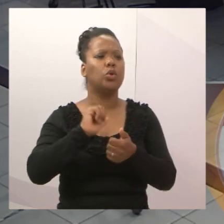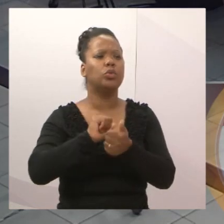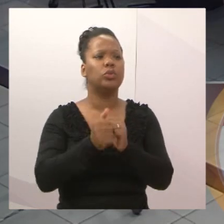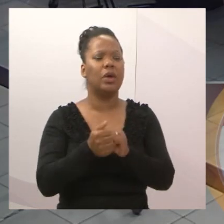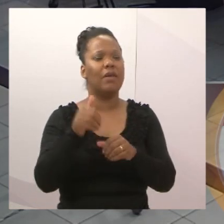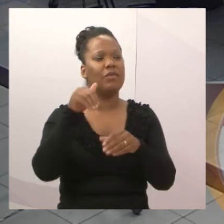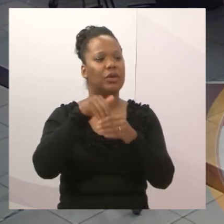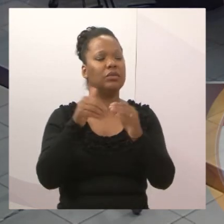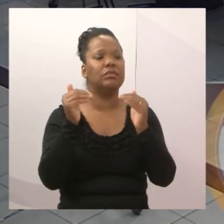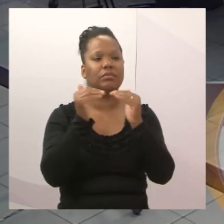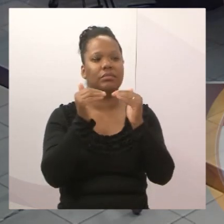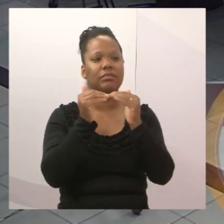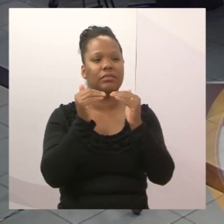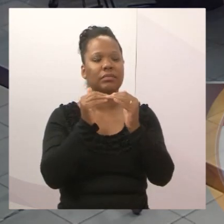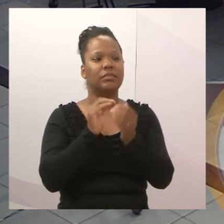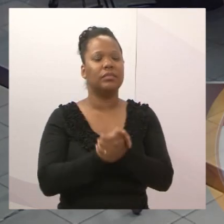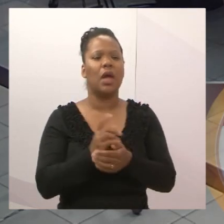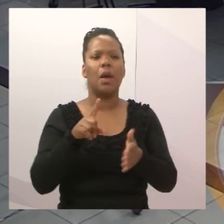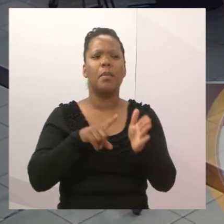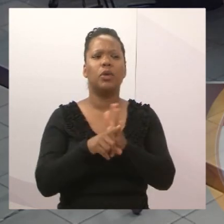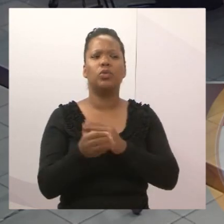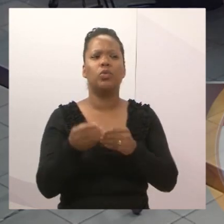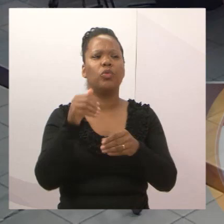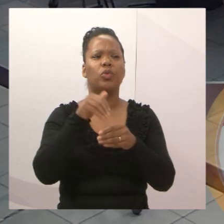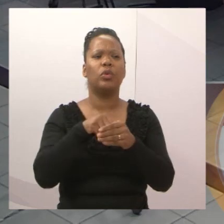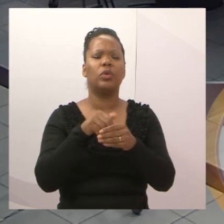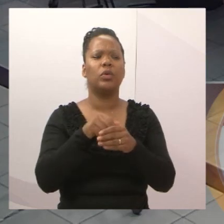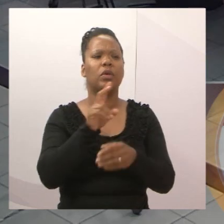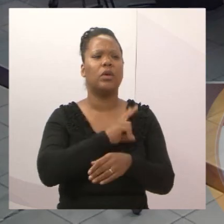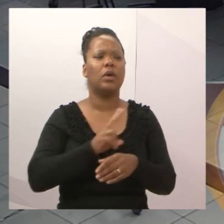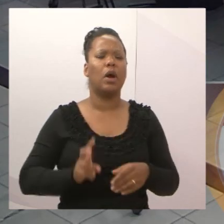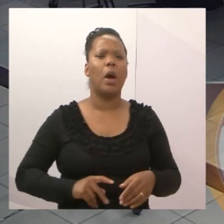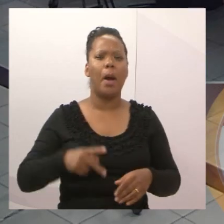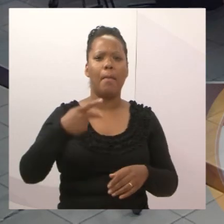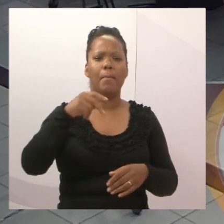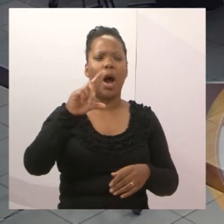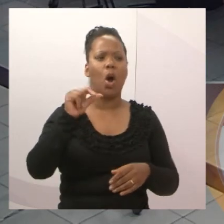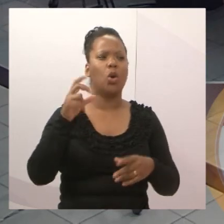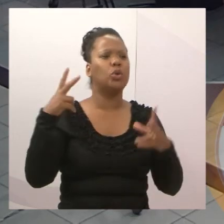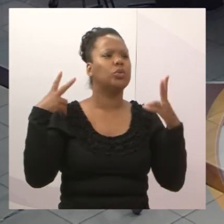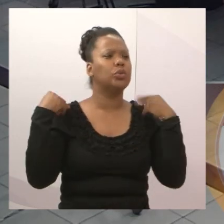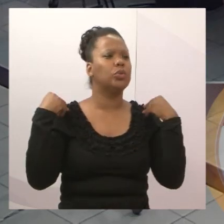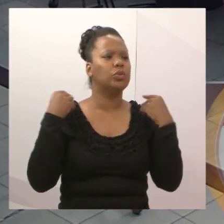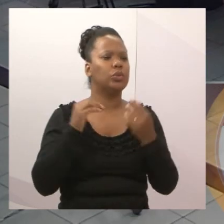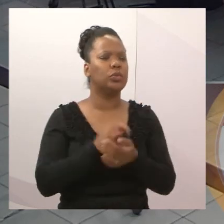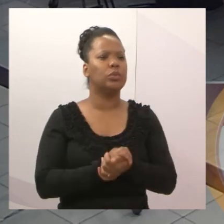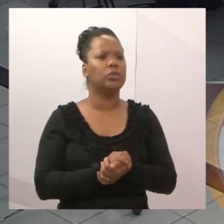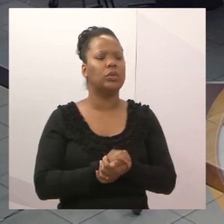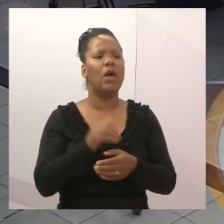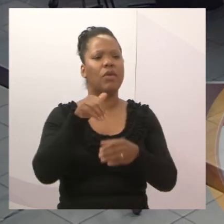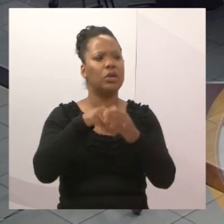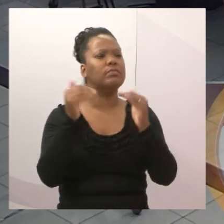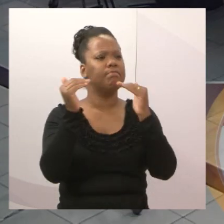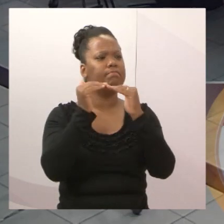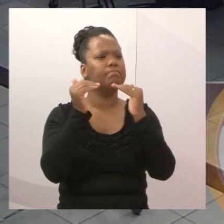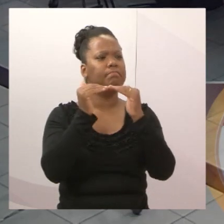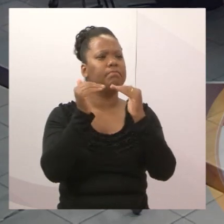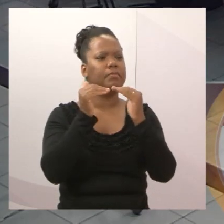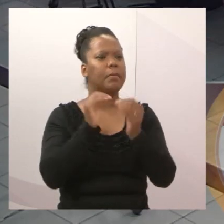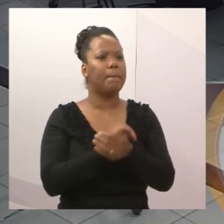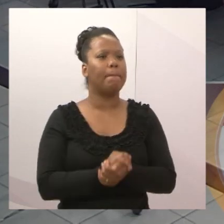Esporte? Favorável. Como vota o vereador Paulinho dos Condutores? Eu sou favorável.